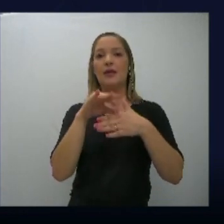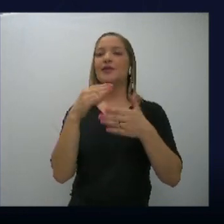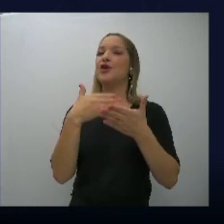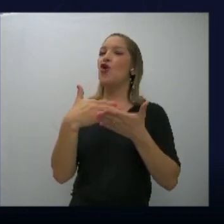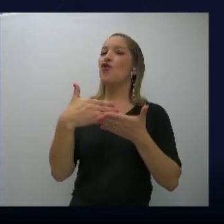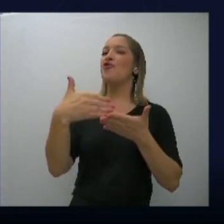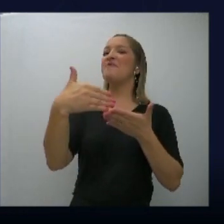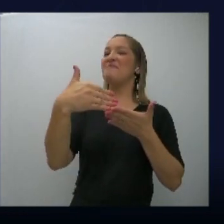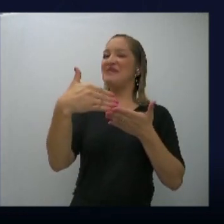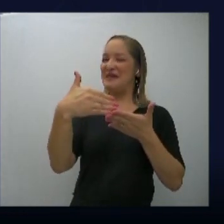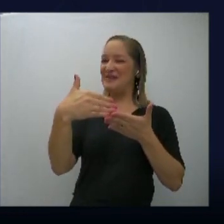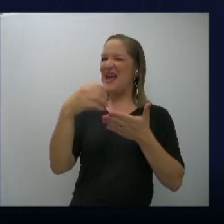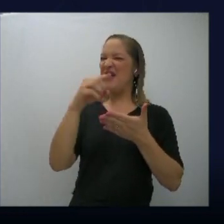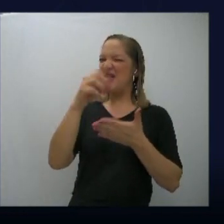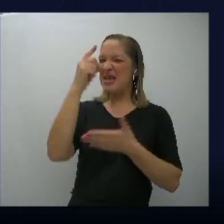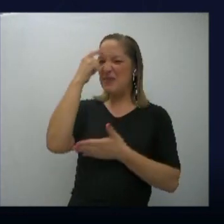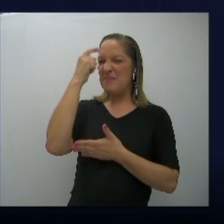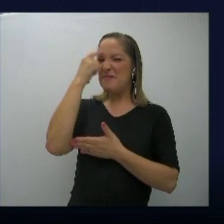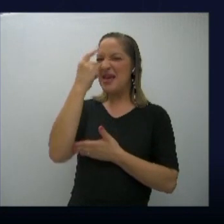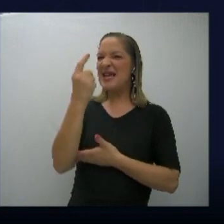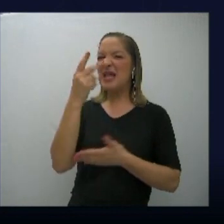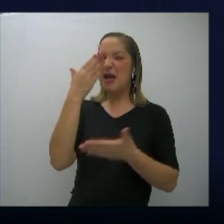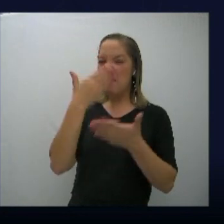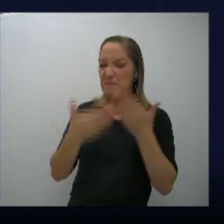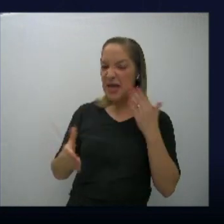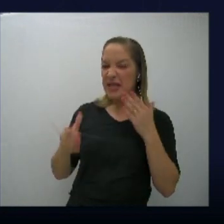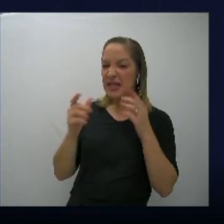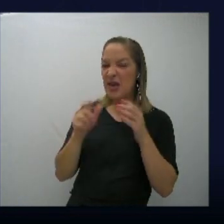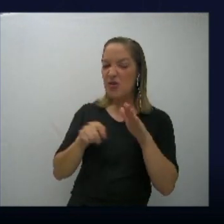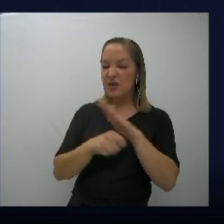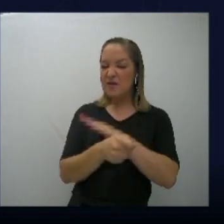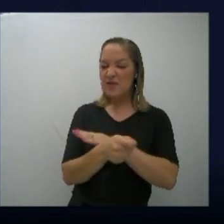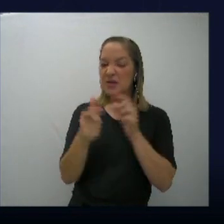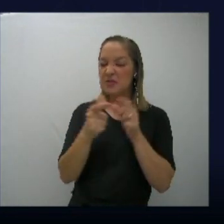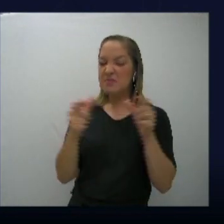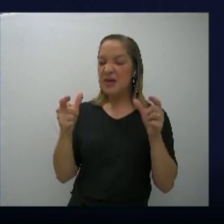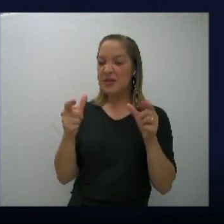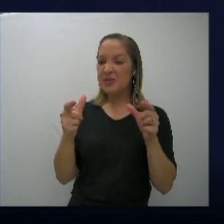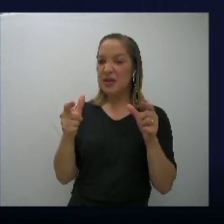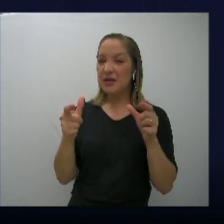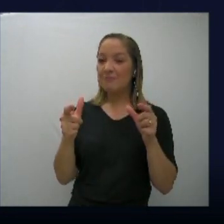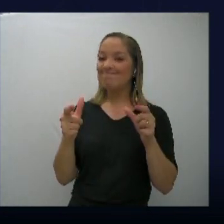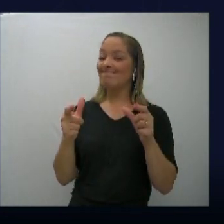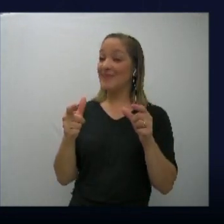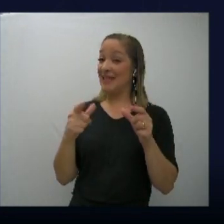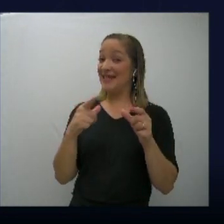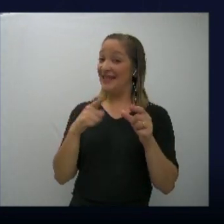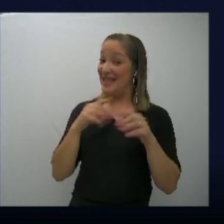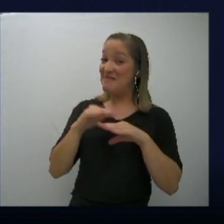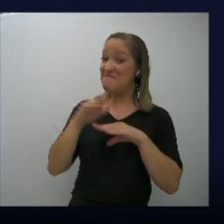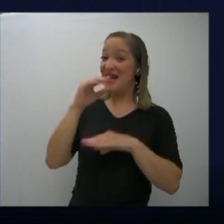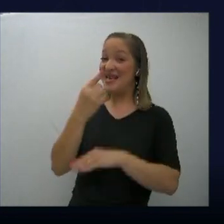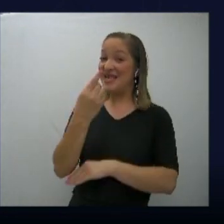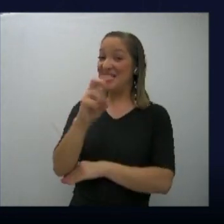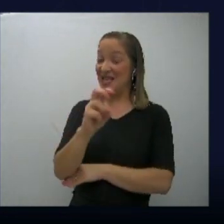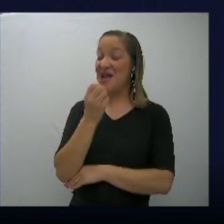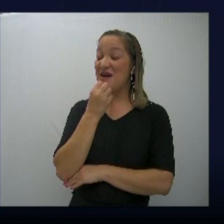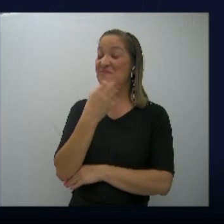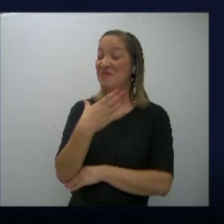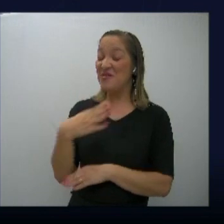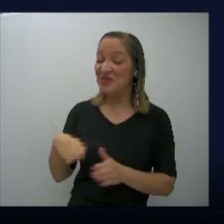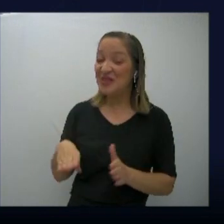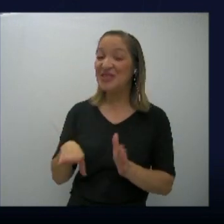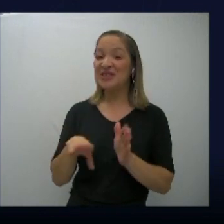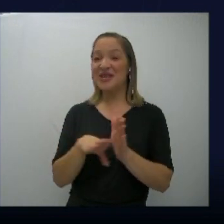investimento grande porque era possível um ano e meio atrás eu acho que mais 15 bom chegando e acho que essa é a oportunidade Nossa você